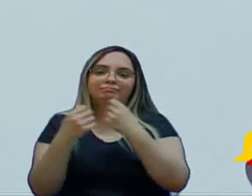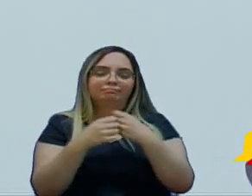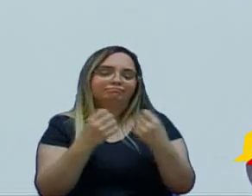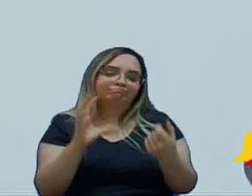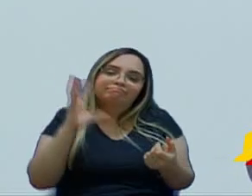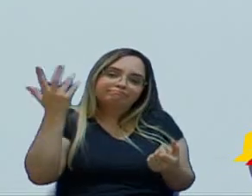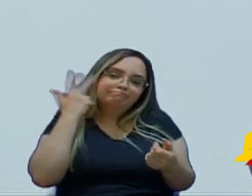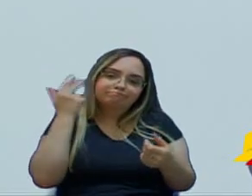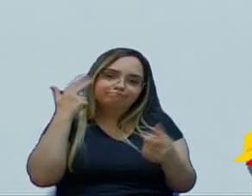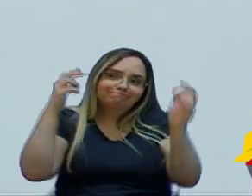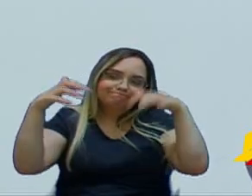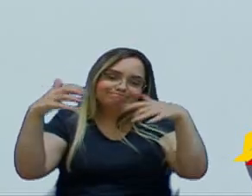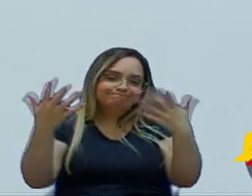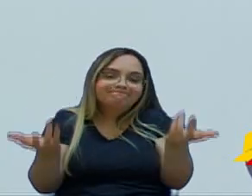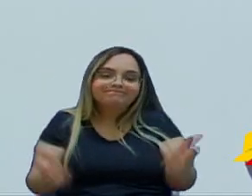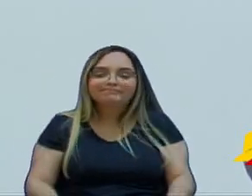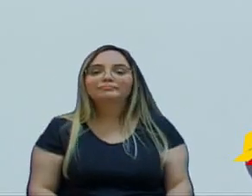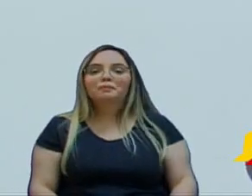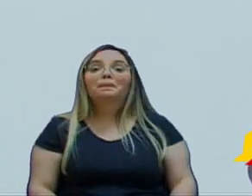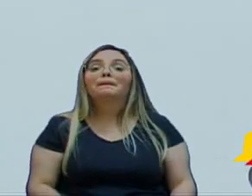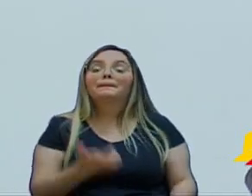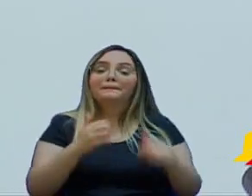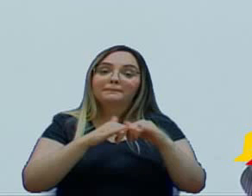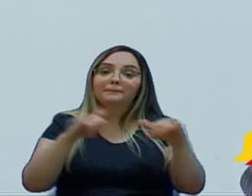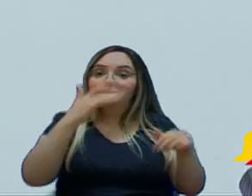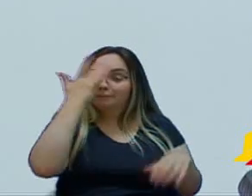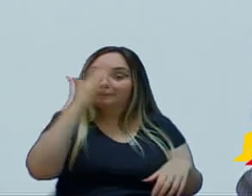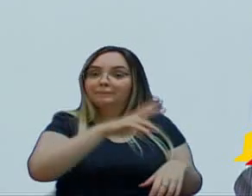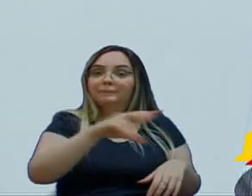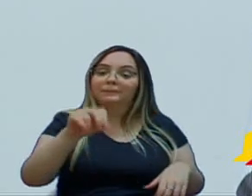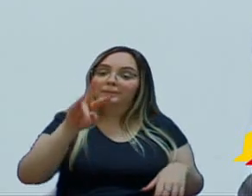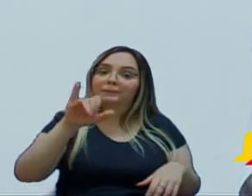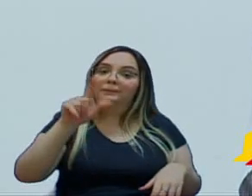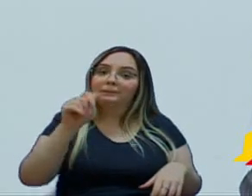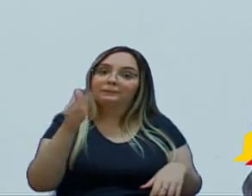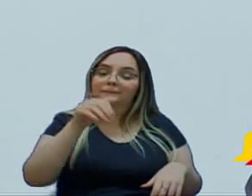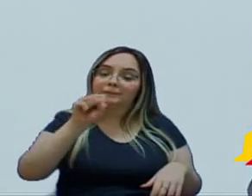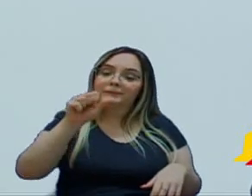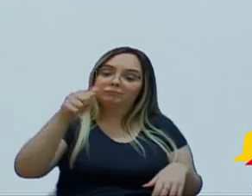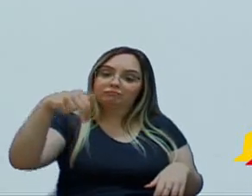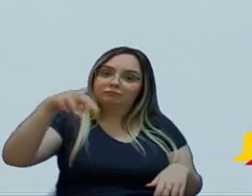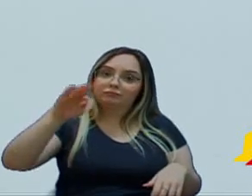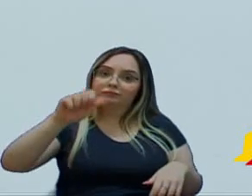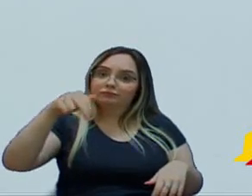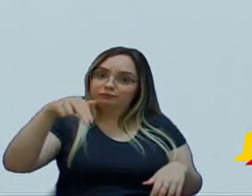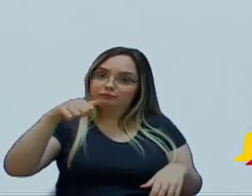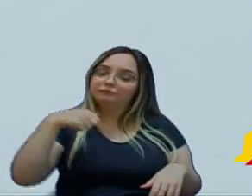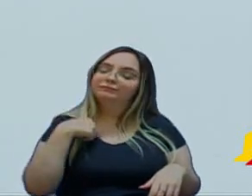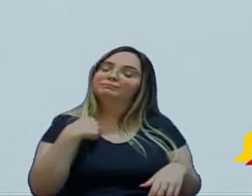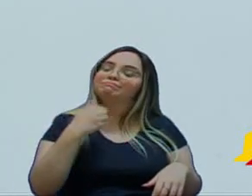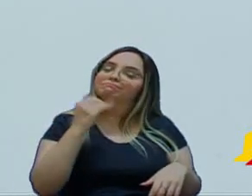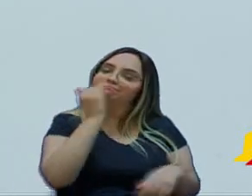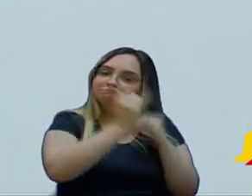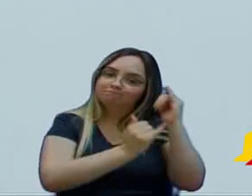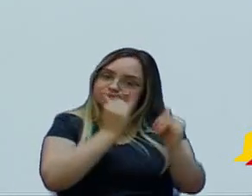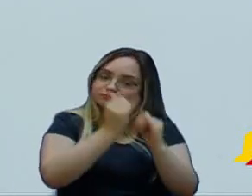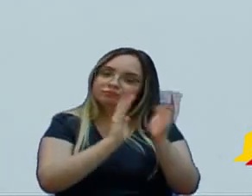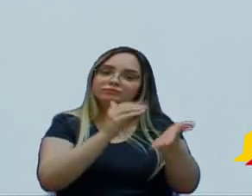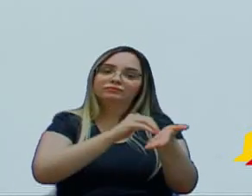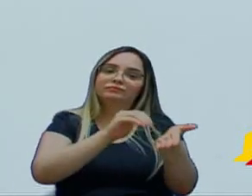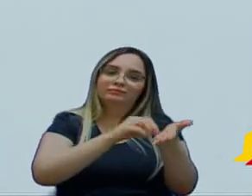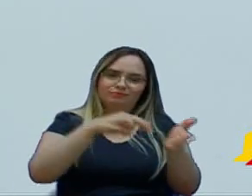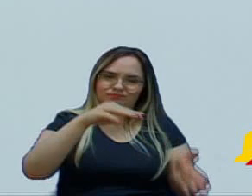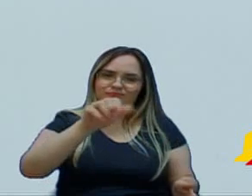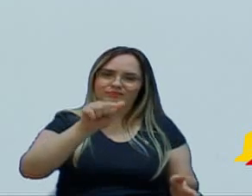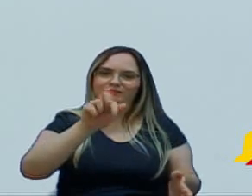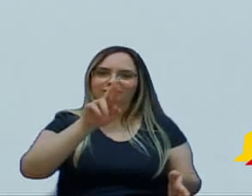natureza, né? E eu queria falar para a população ali da Vila Santana que esse vereador está cobrando diretamente lá, a secretária hoje é a Marlene, se não me engano é